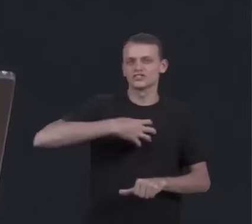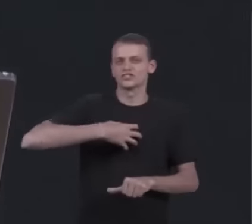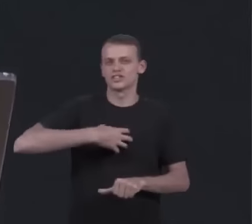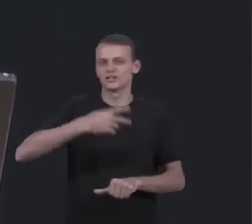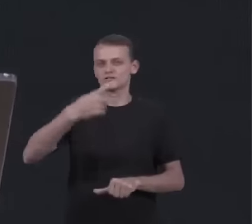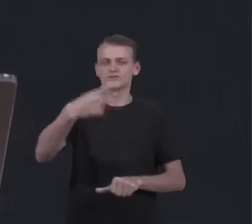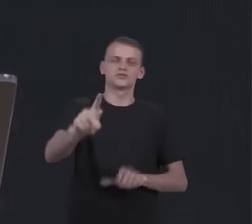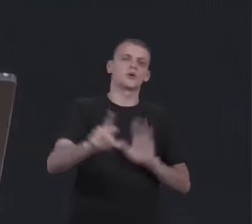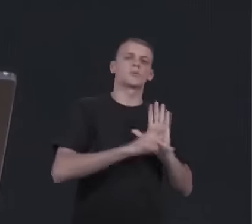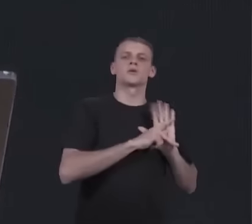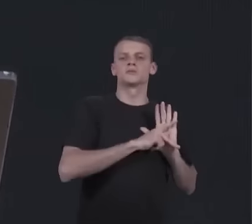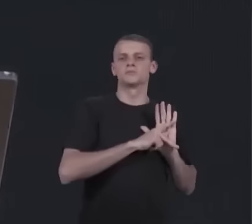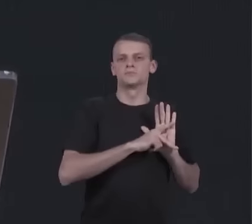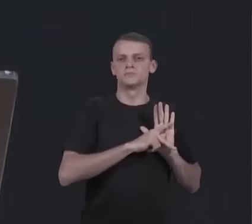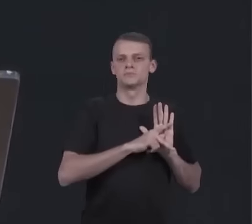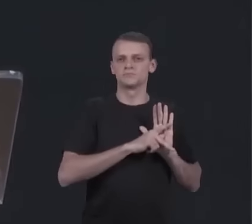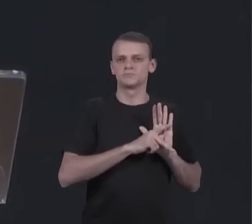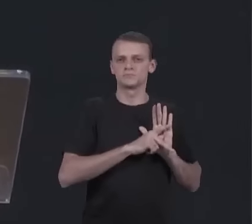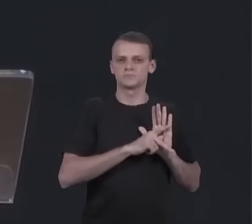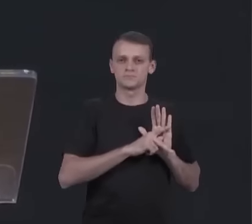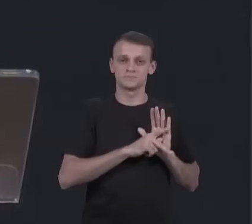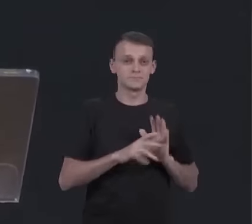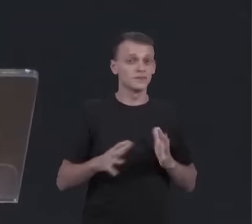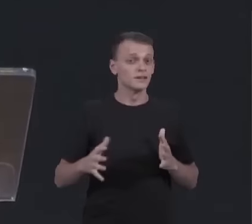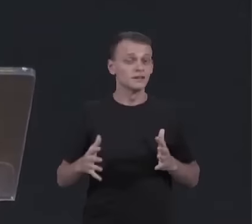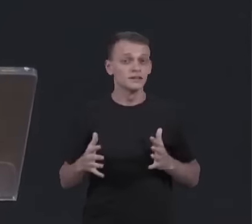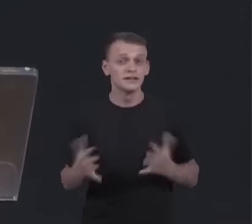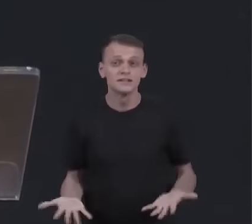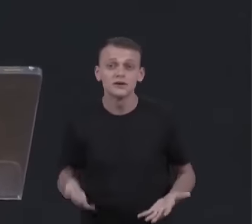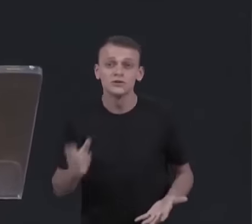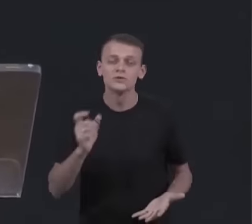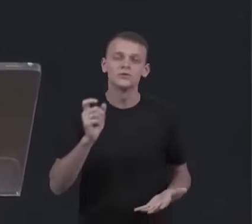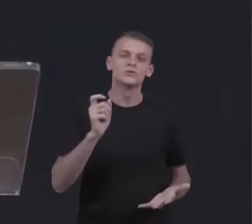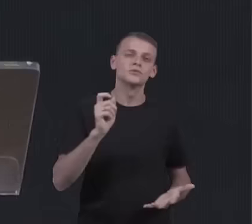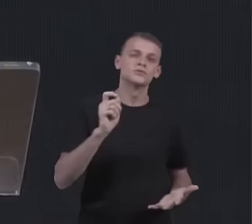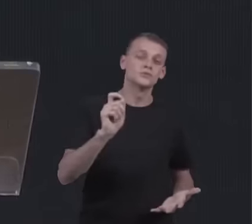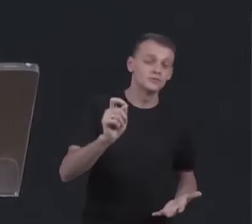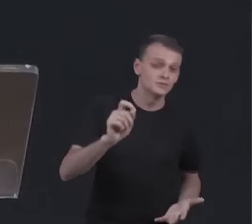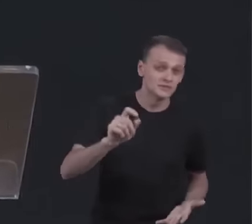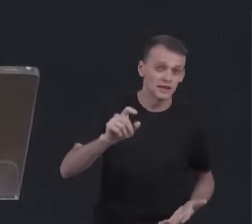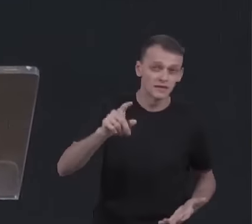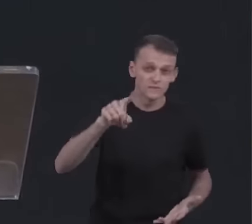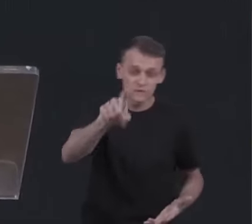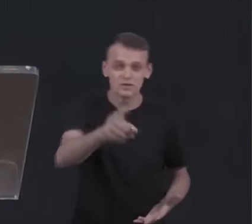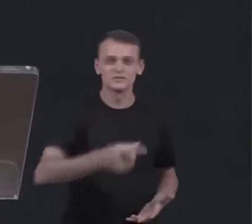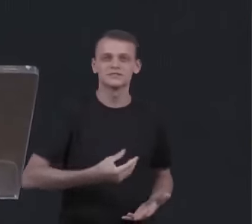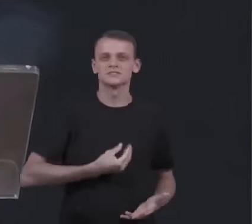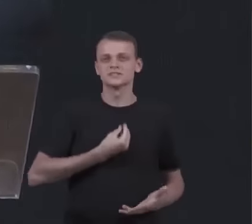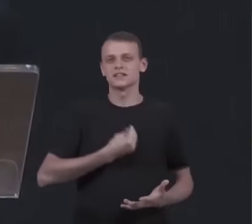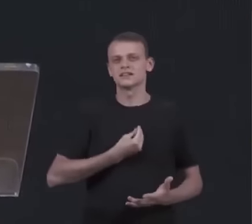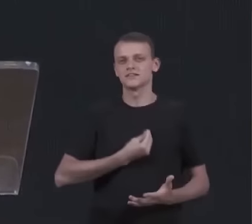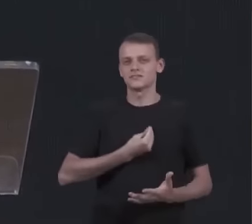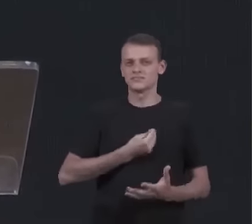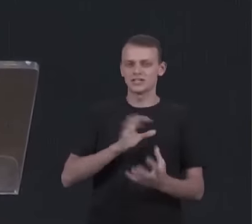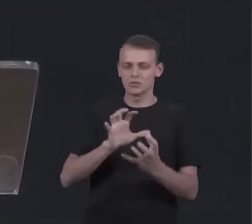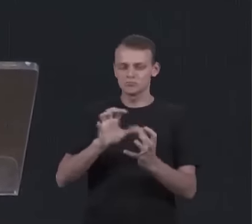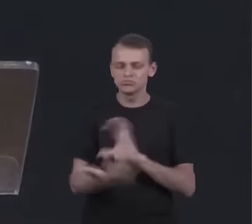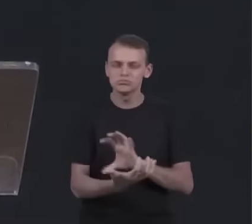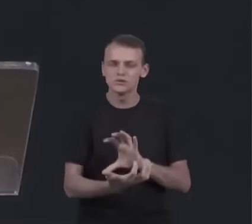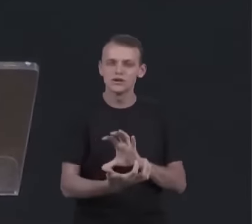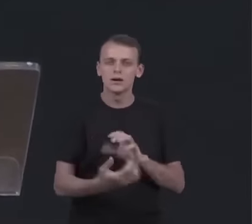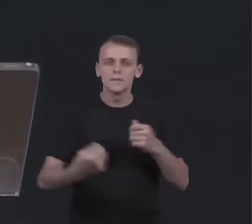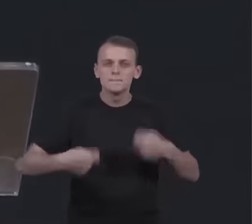que existe dentro de você. Então assuma a sua atmosfera, assuma o